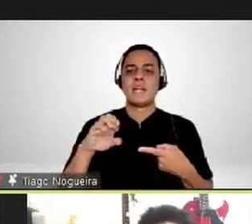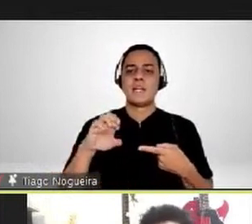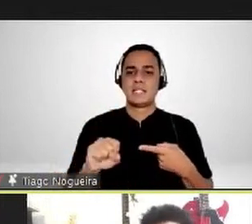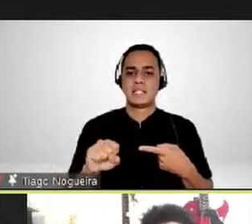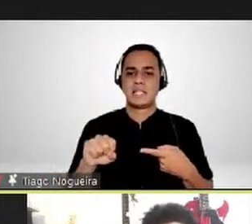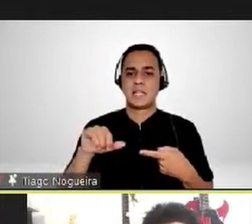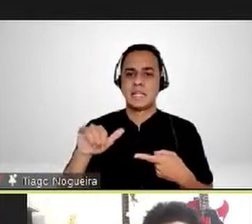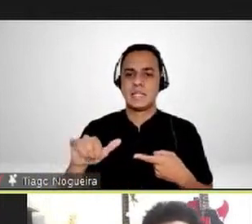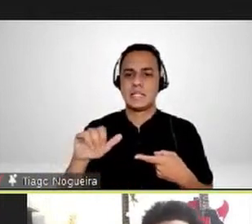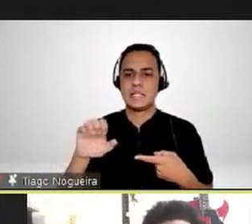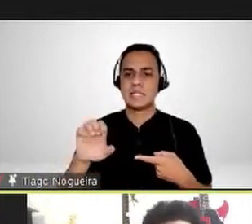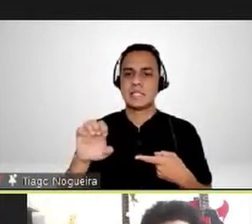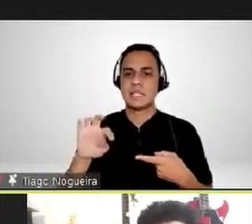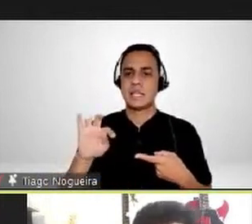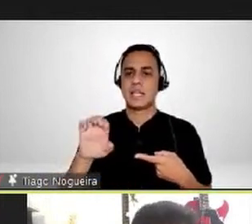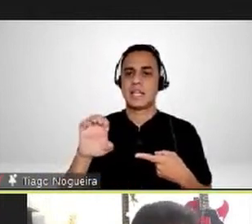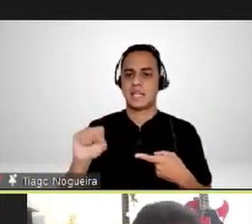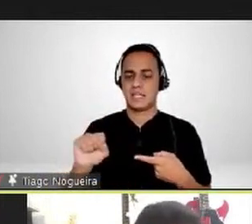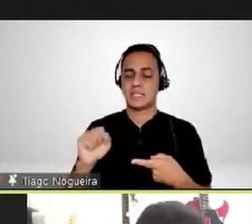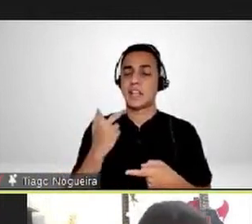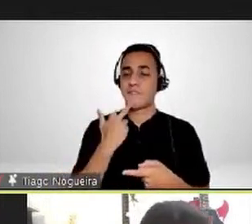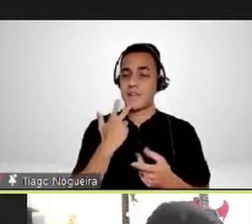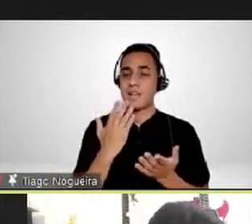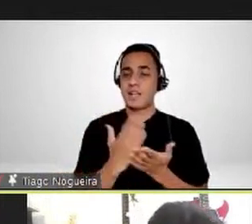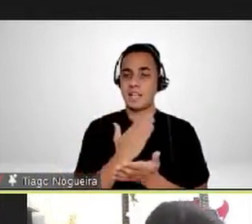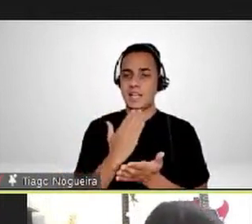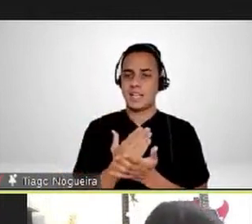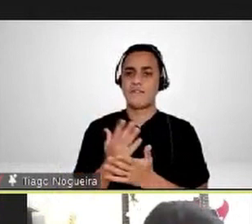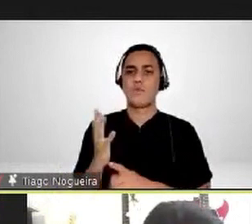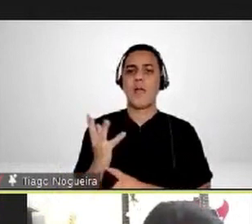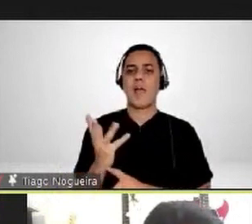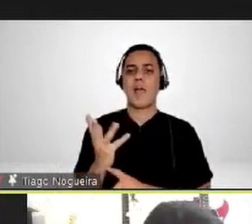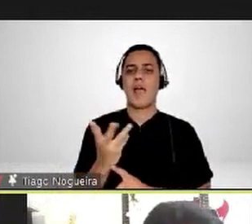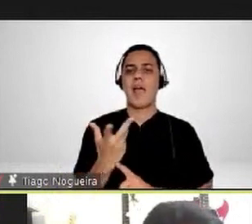um livro chamado A Arte da Memória, que ela narra